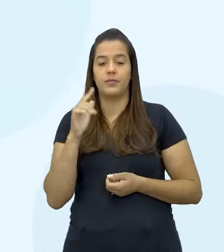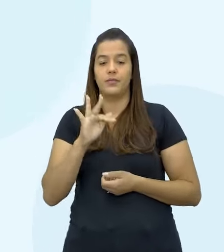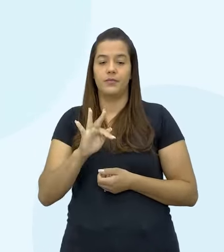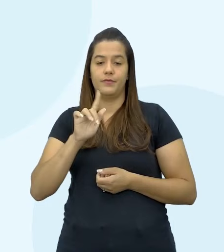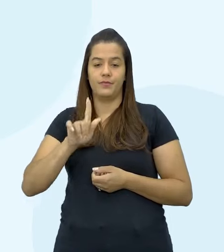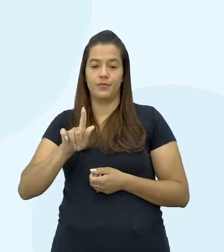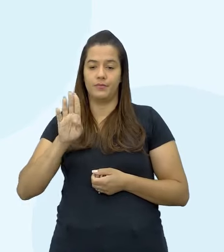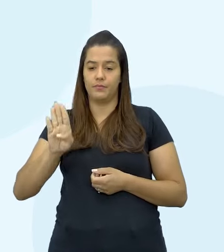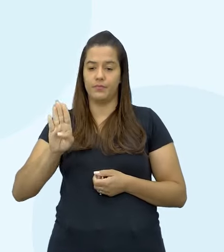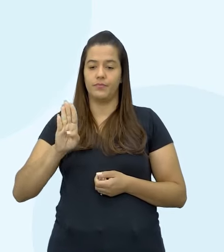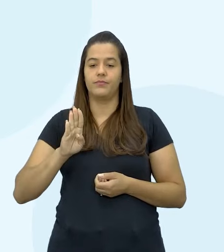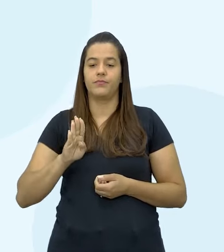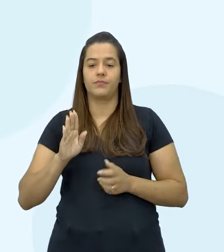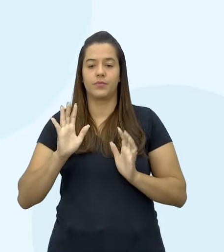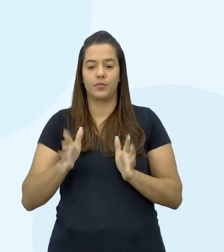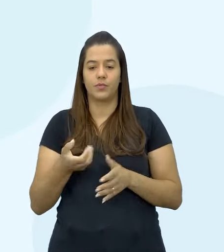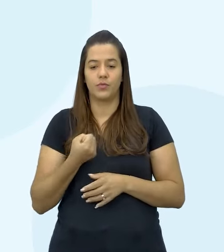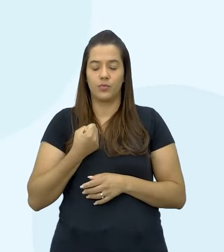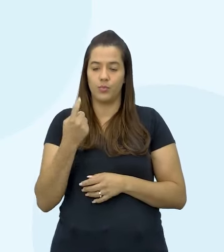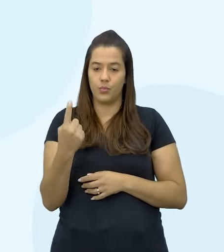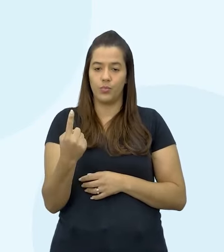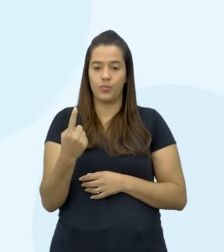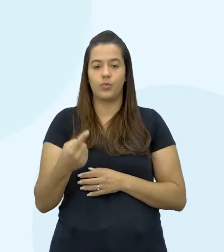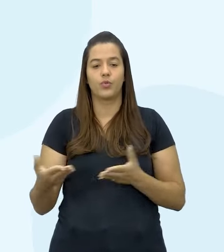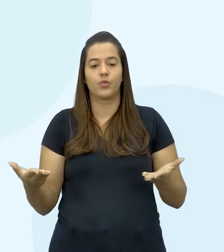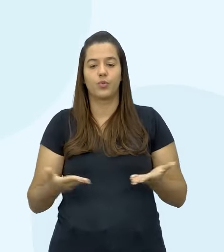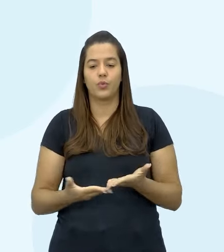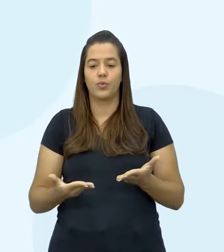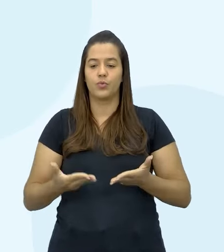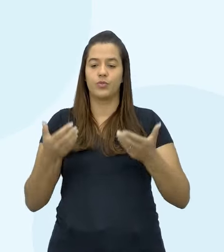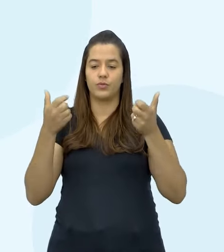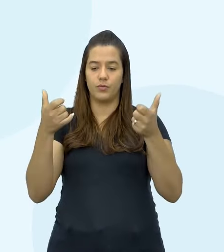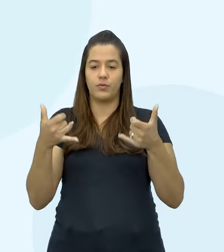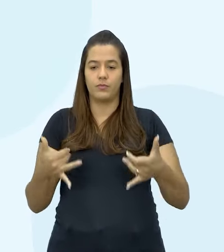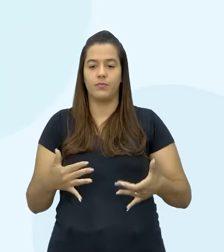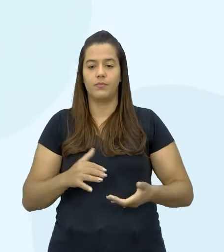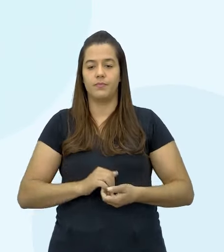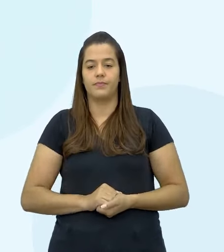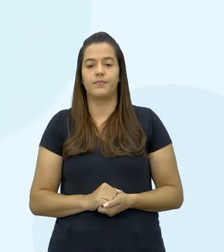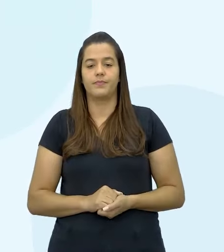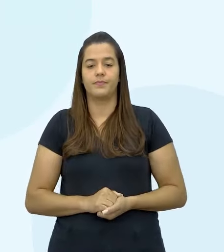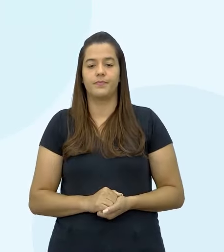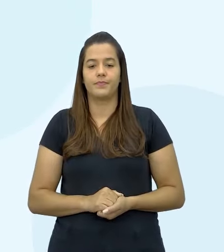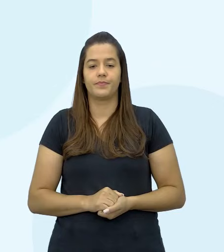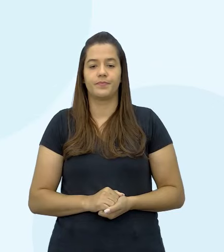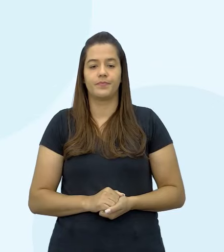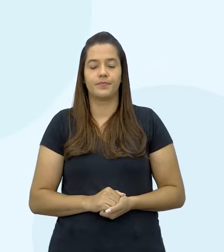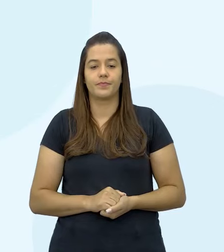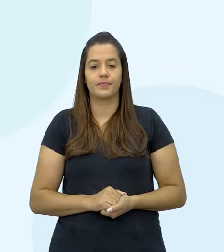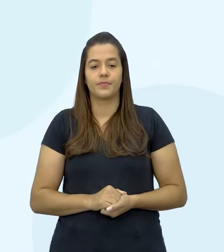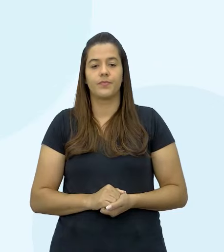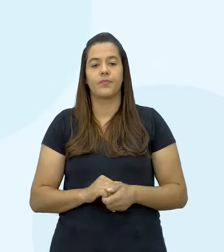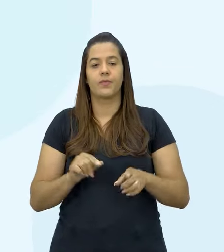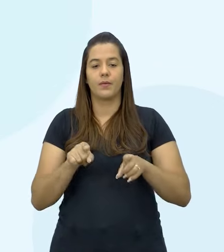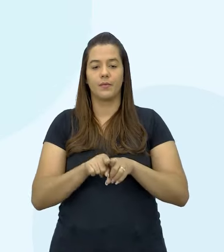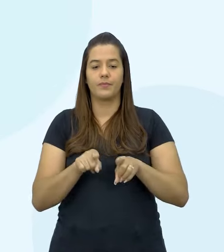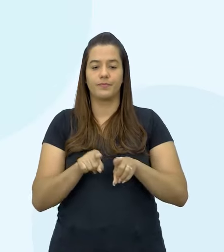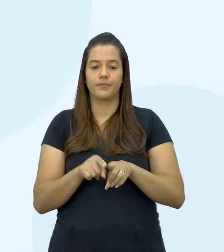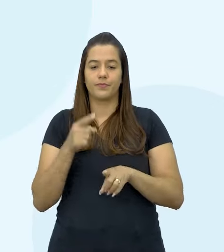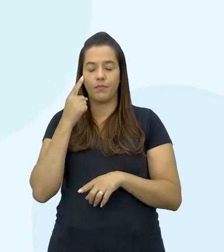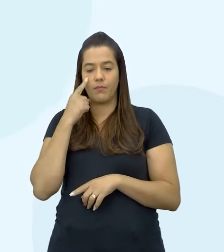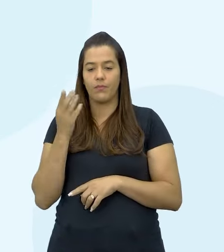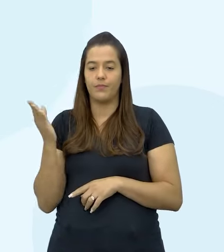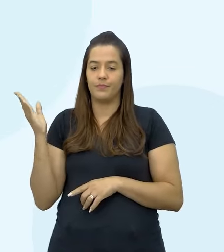curricular 1, tá certo? É essa que a gente vai trabalhar hoje. E aí na tela também